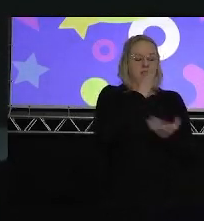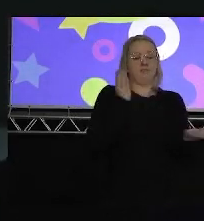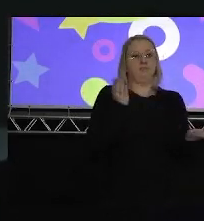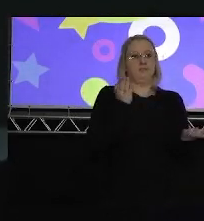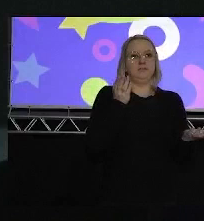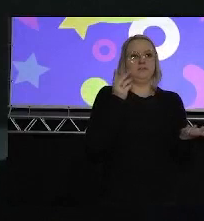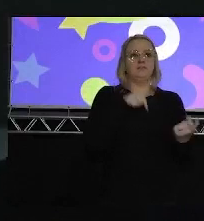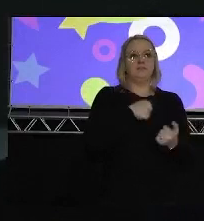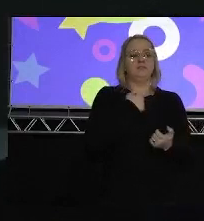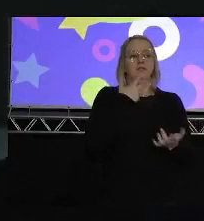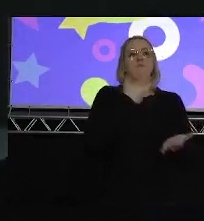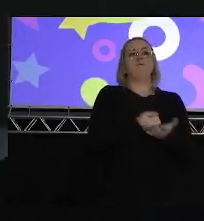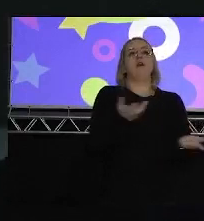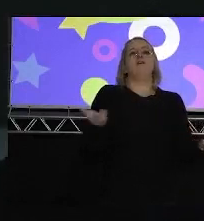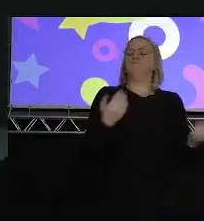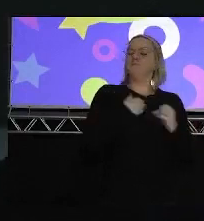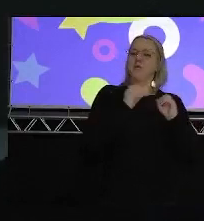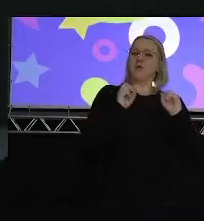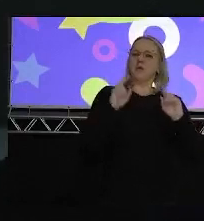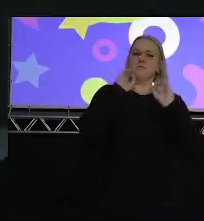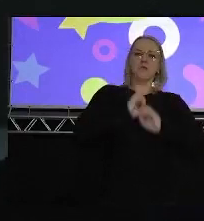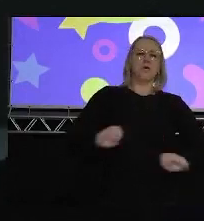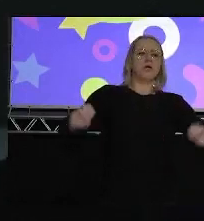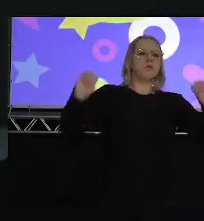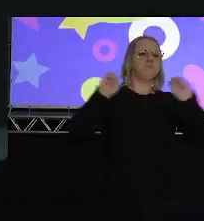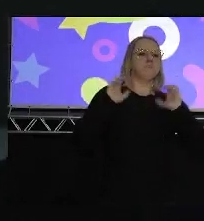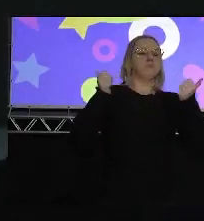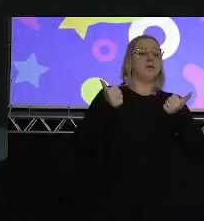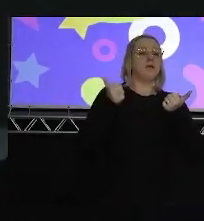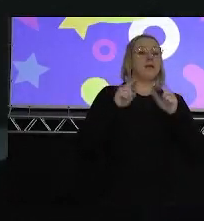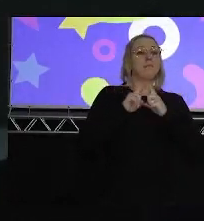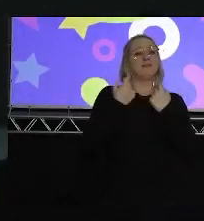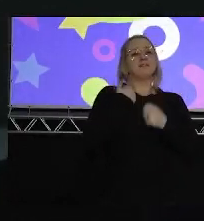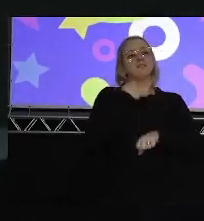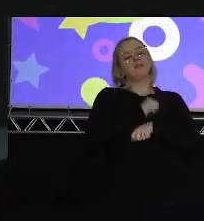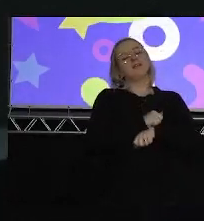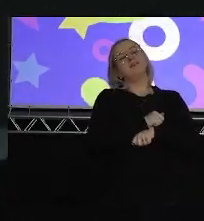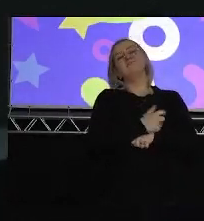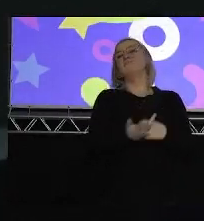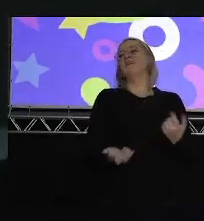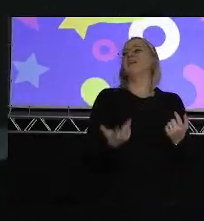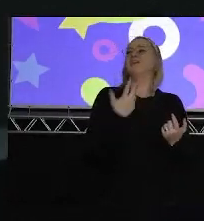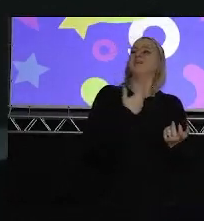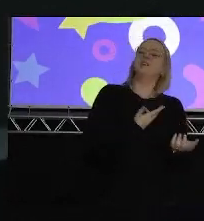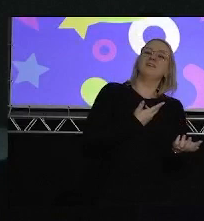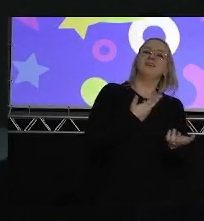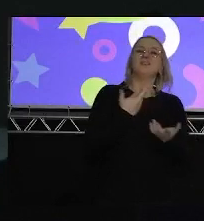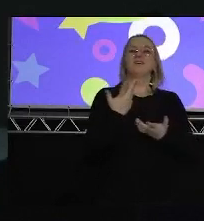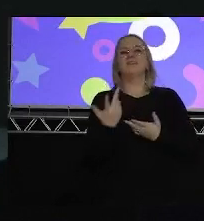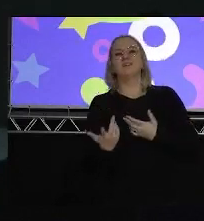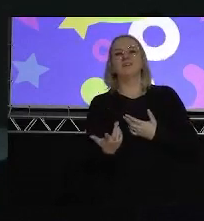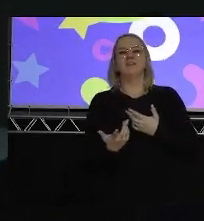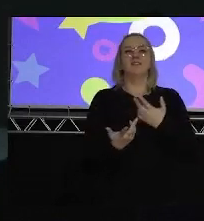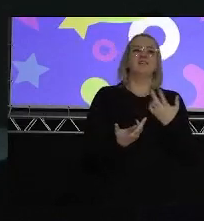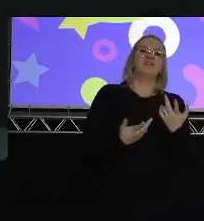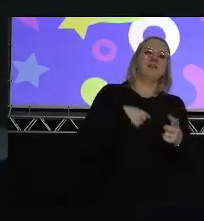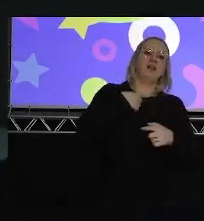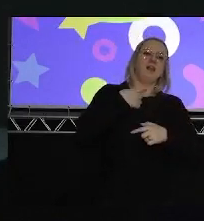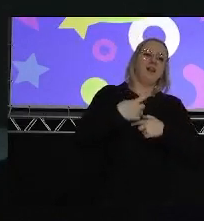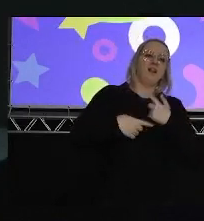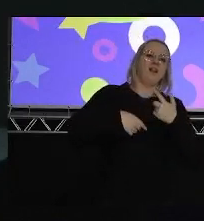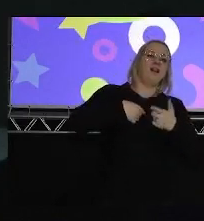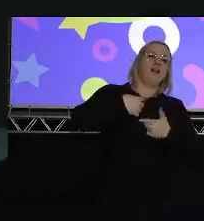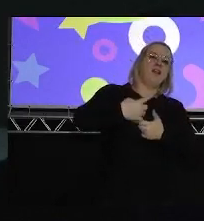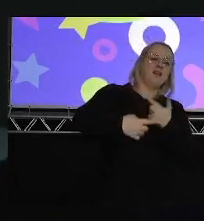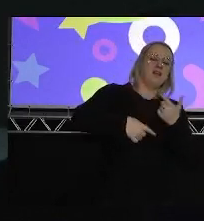E agora eu patrocino. Pô, beleza, é o que a gente precisava. Mas se eu ficasse lá batendo, Scrum, Kanban, cara, não vende.